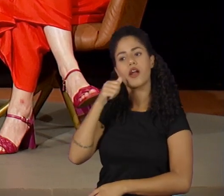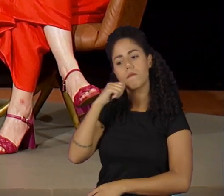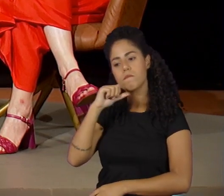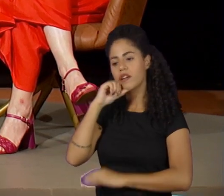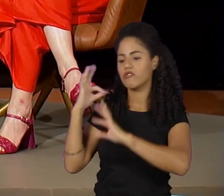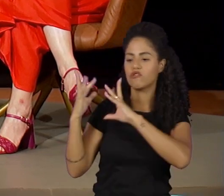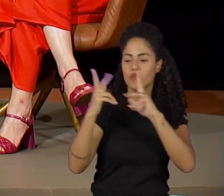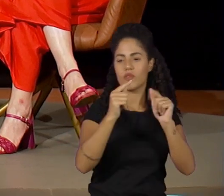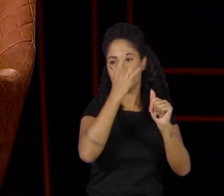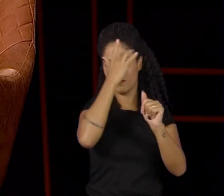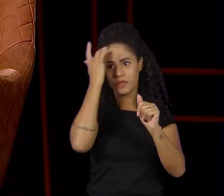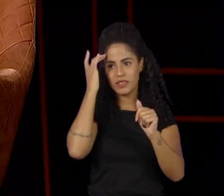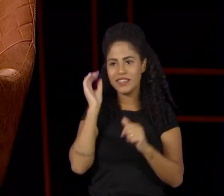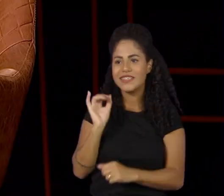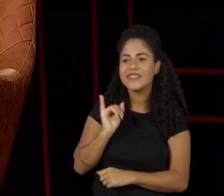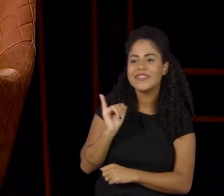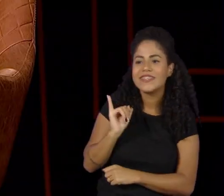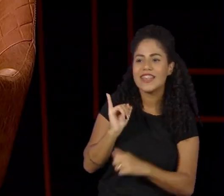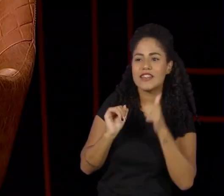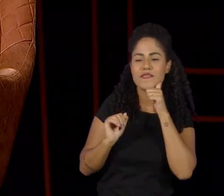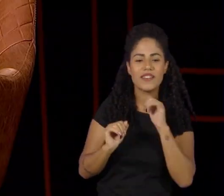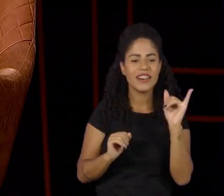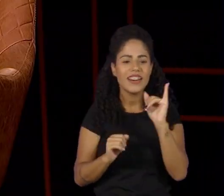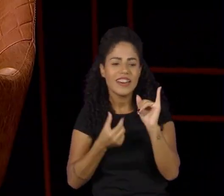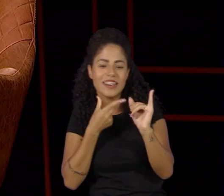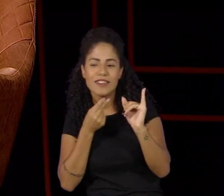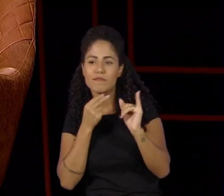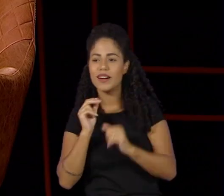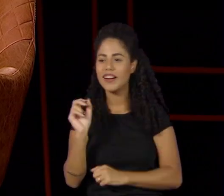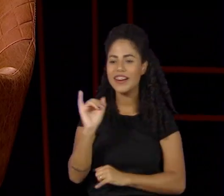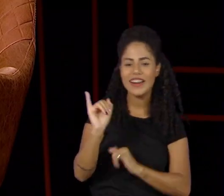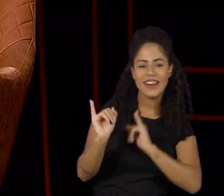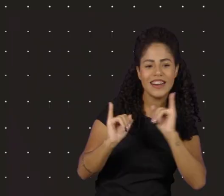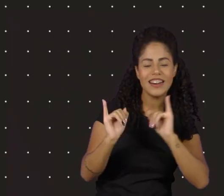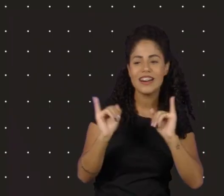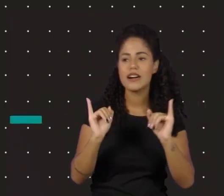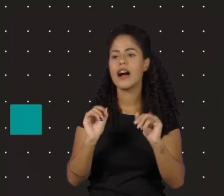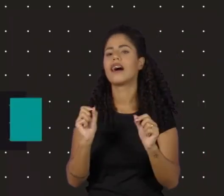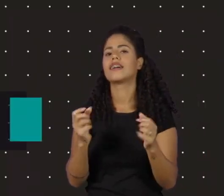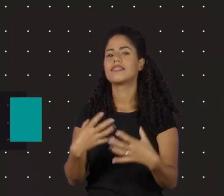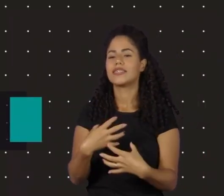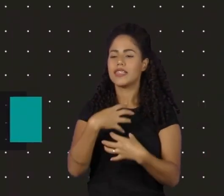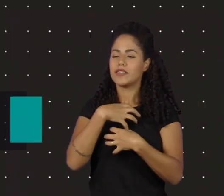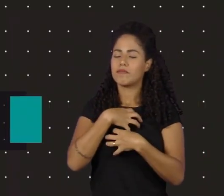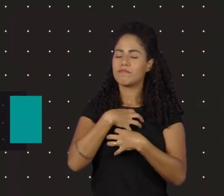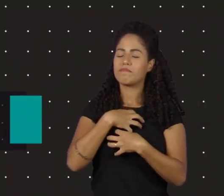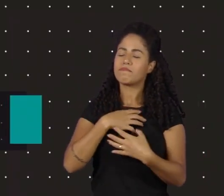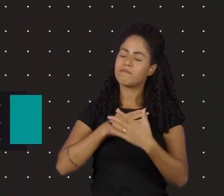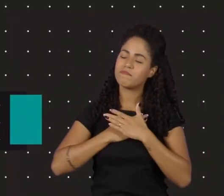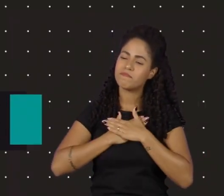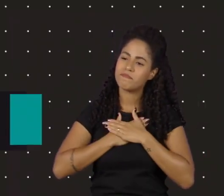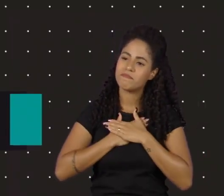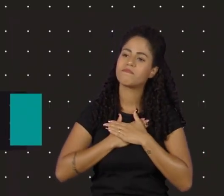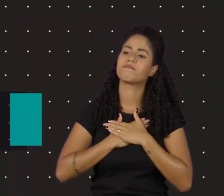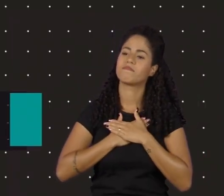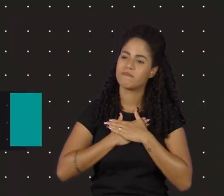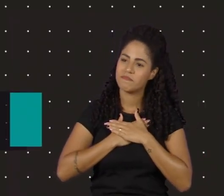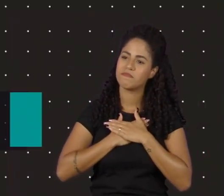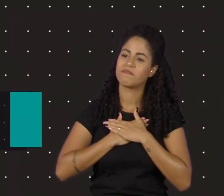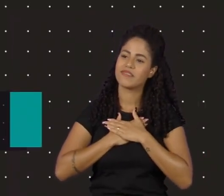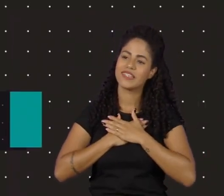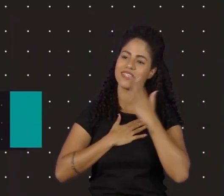Então, todo mundo era Maninho para cá, Maninho para lá. Zé Augusto Branco, lembra Zé Augusto Branco? Sim, era Maninho também, na época, tinha